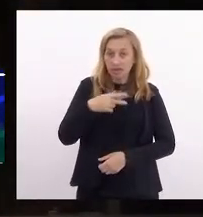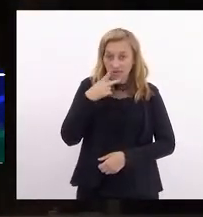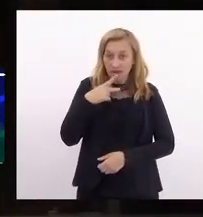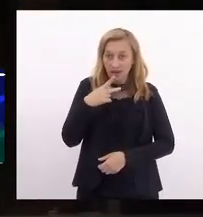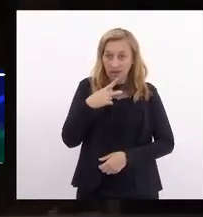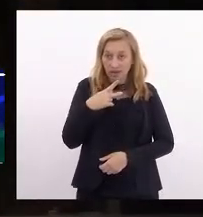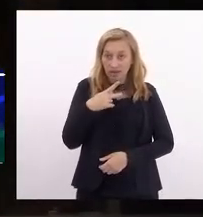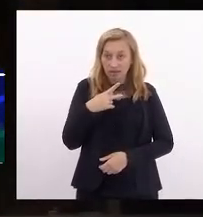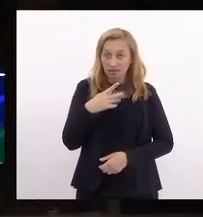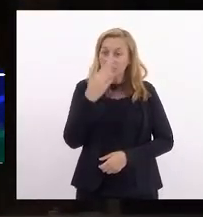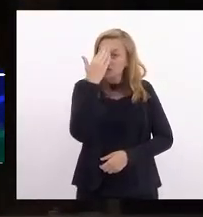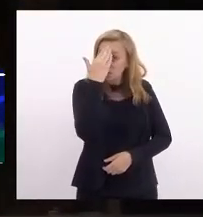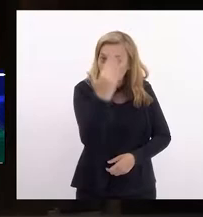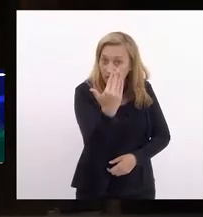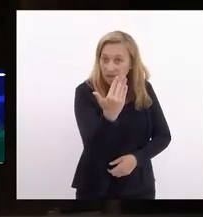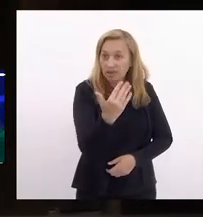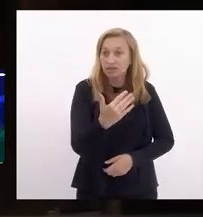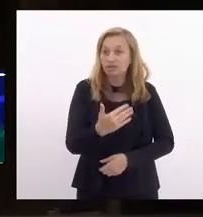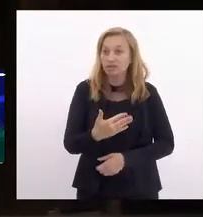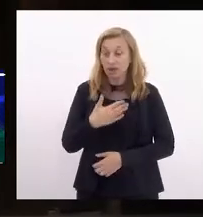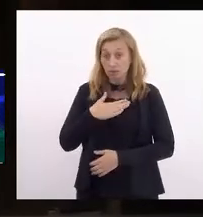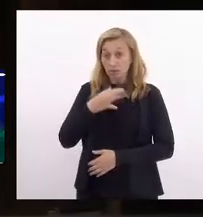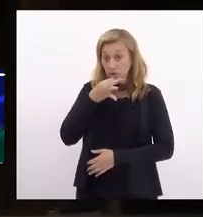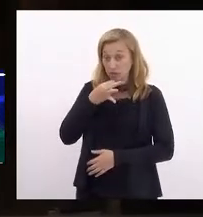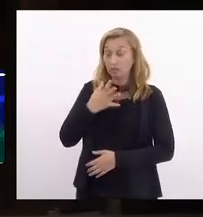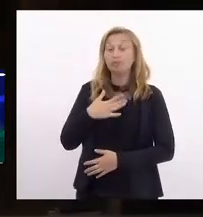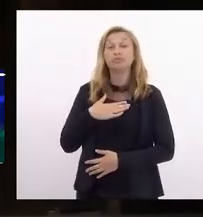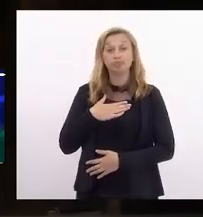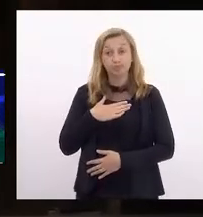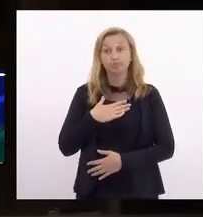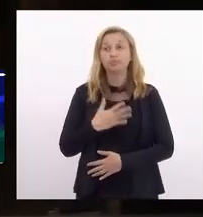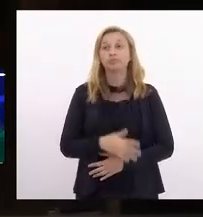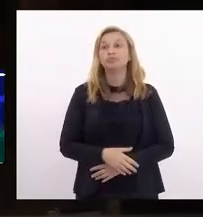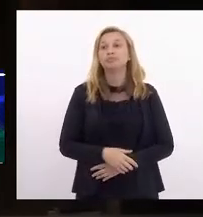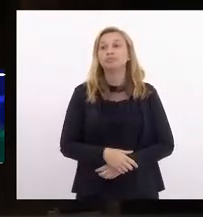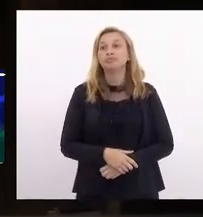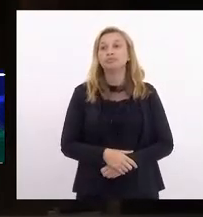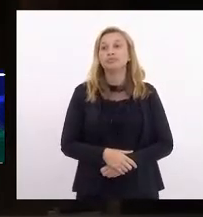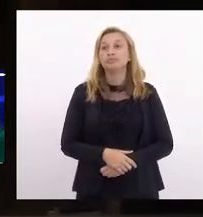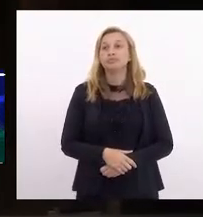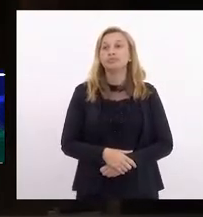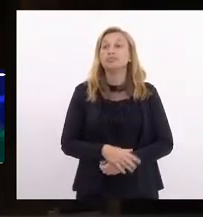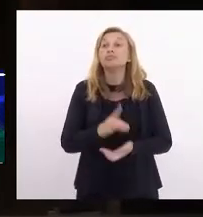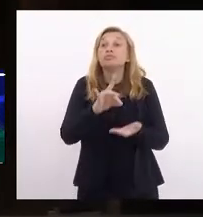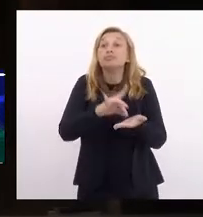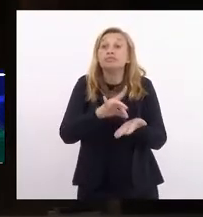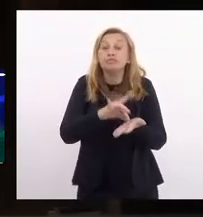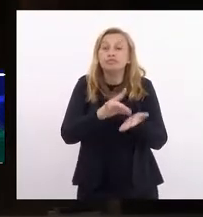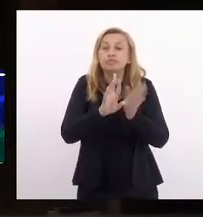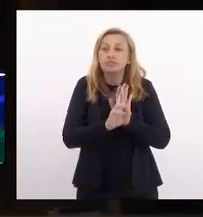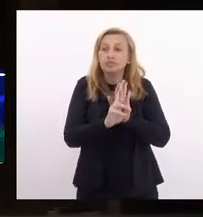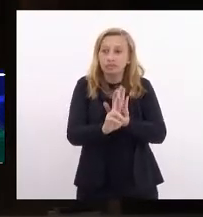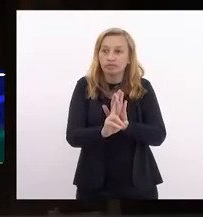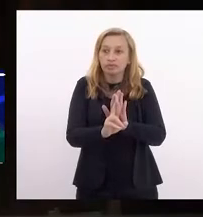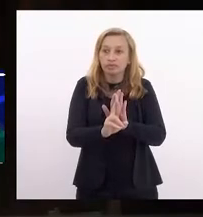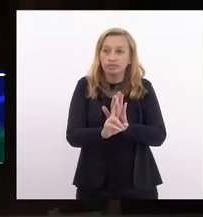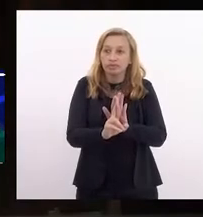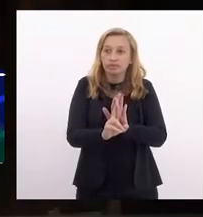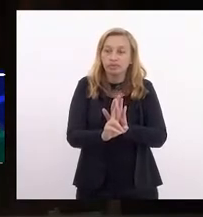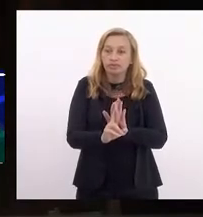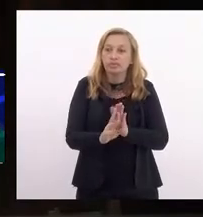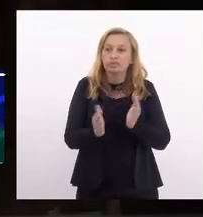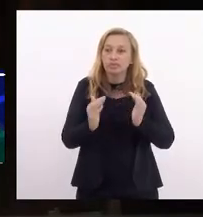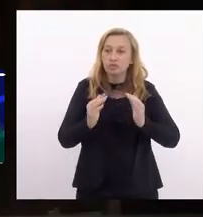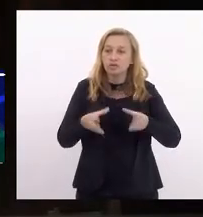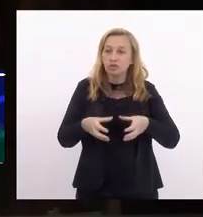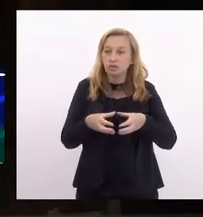fossem de agradecimento na minha opinião é o verdadeiro representante da bancada evangélica